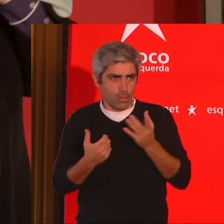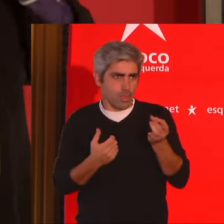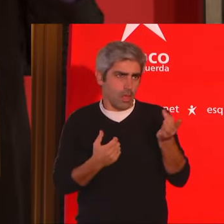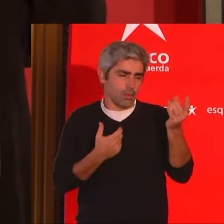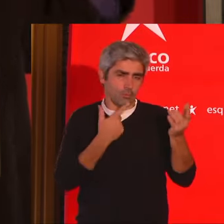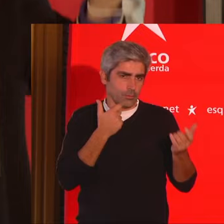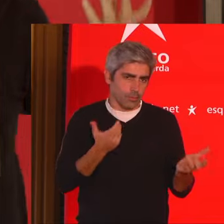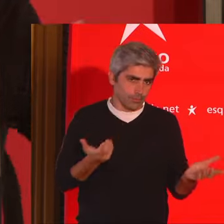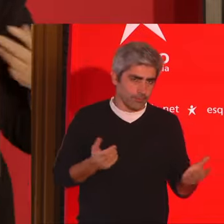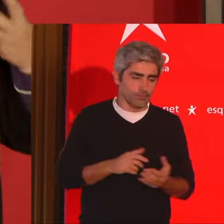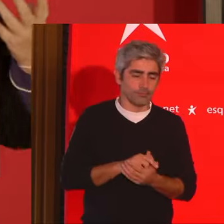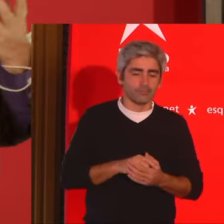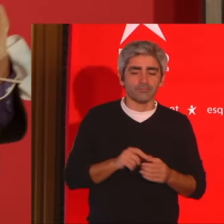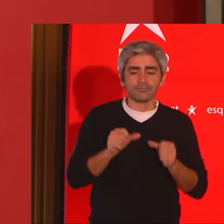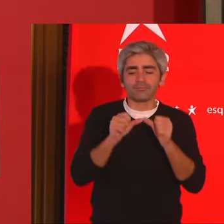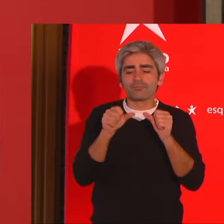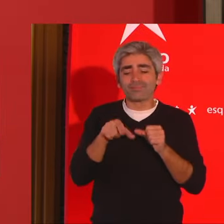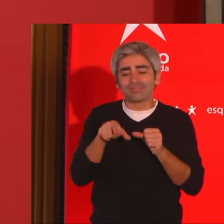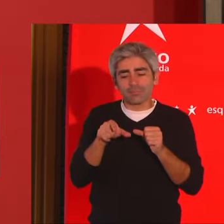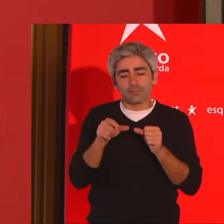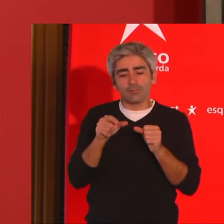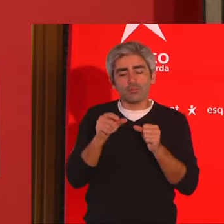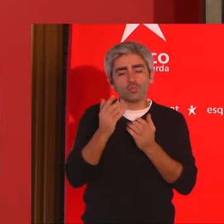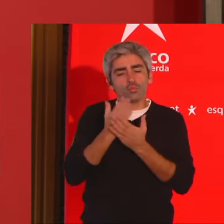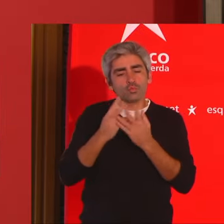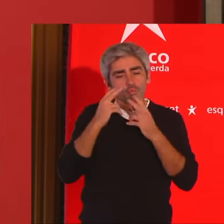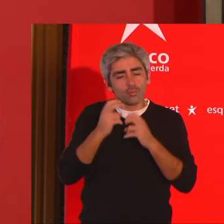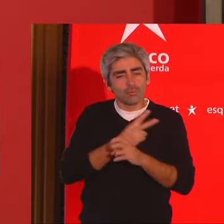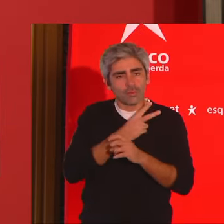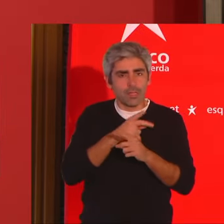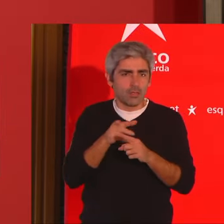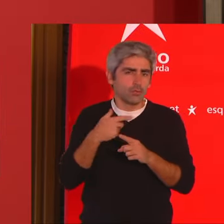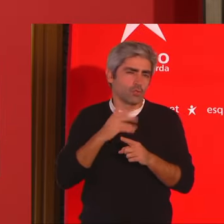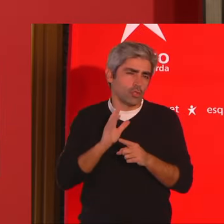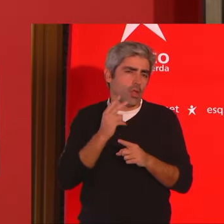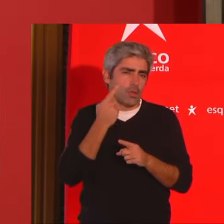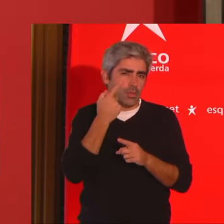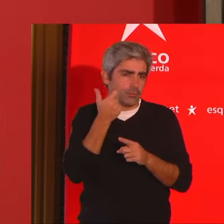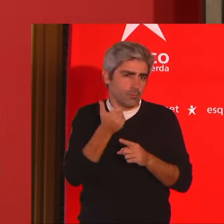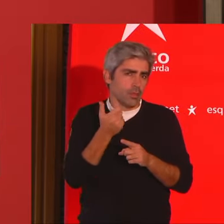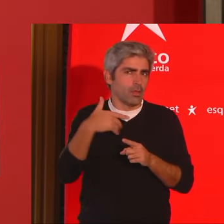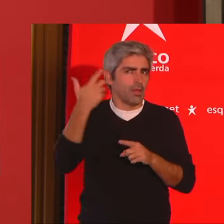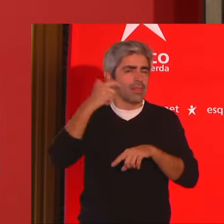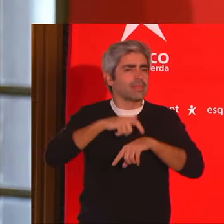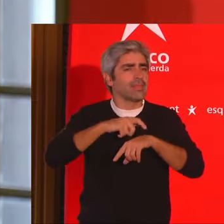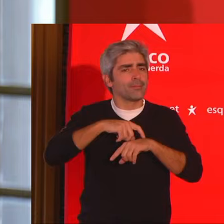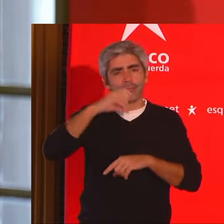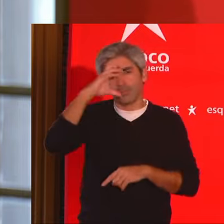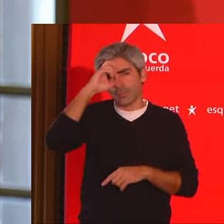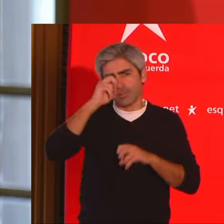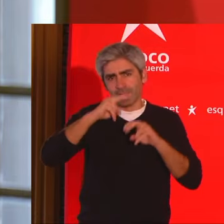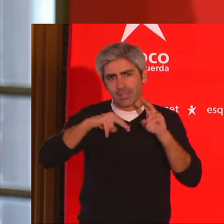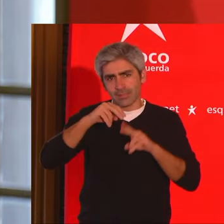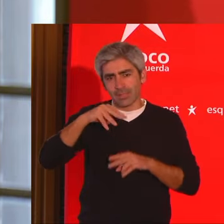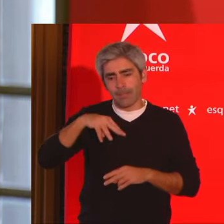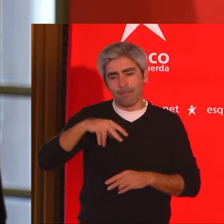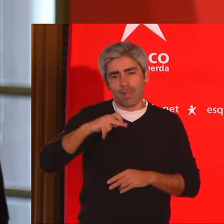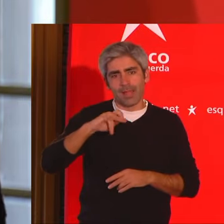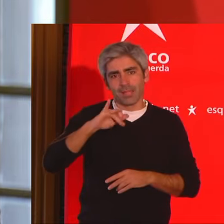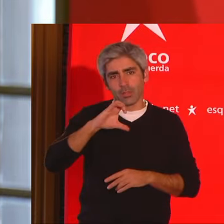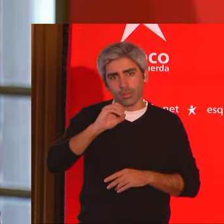O esquema do estudo da Universidade é um esquema que nós estamos fartos de ver. Ainda foi no tempo do Ministro das Finanças, Mário